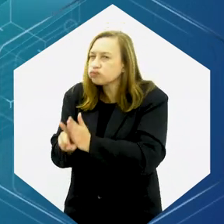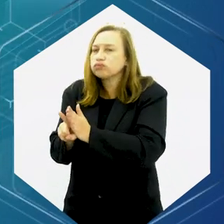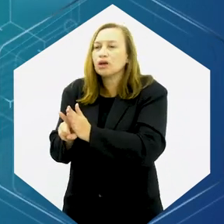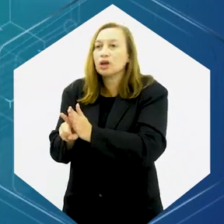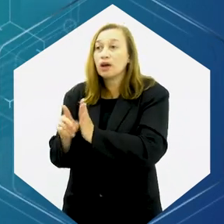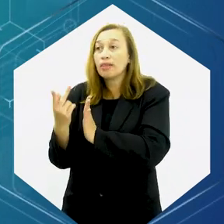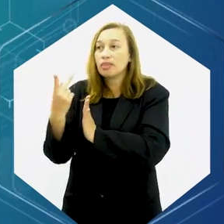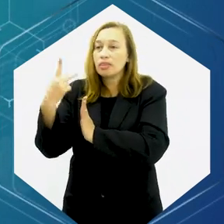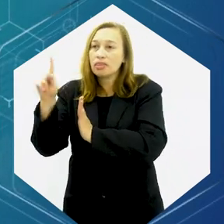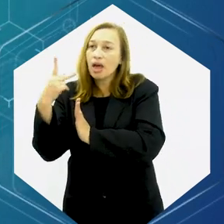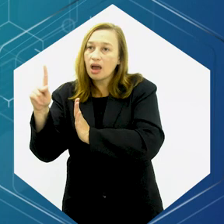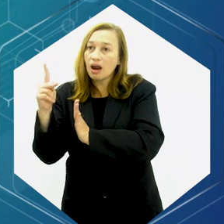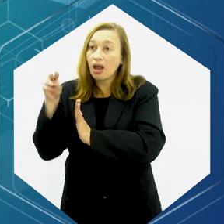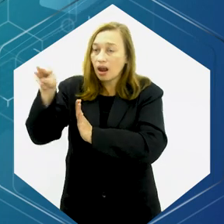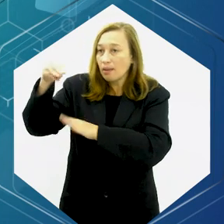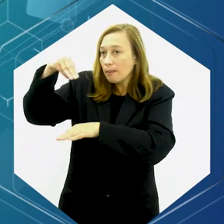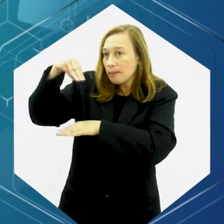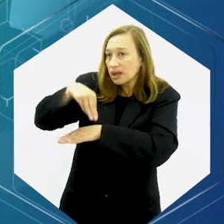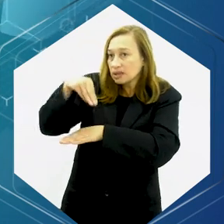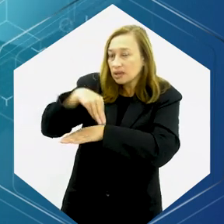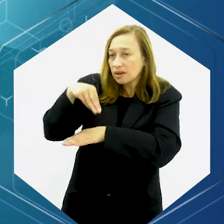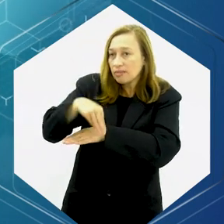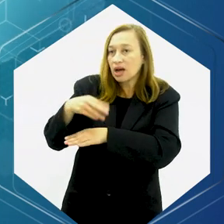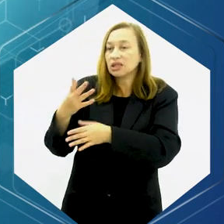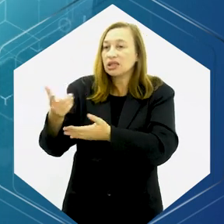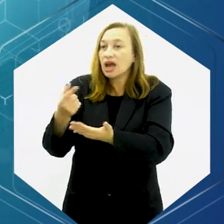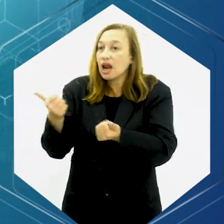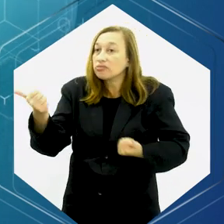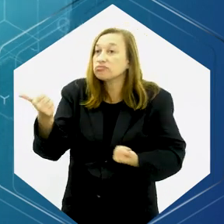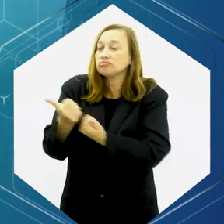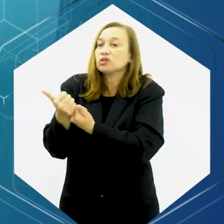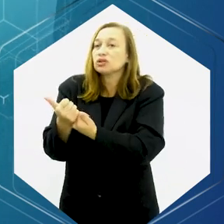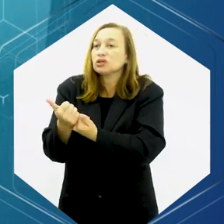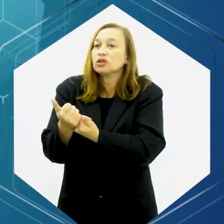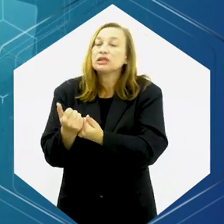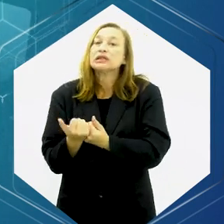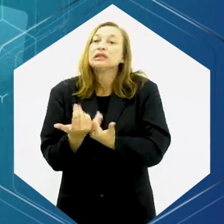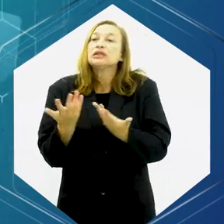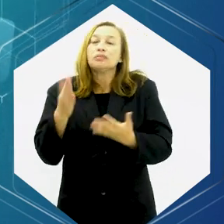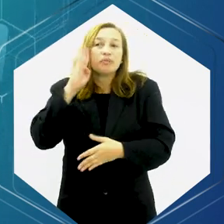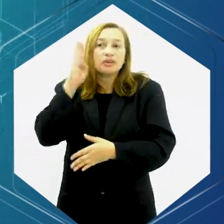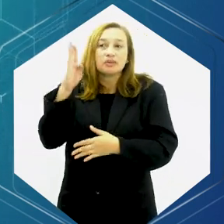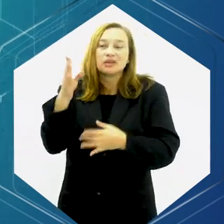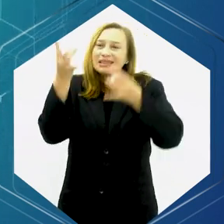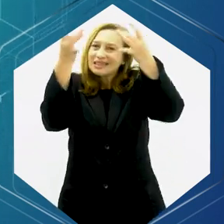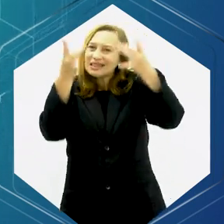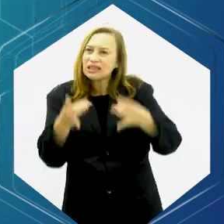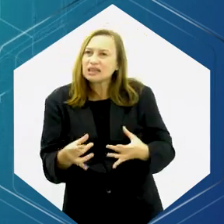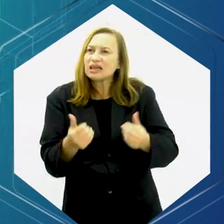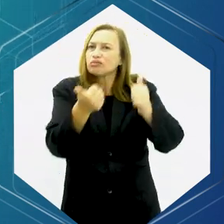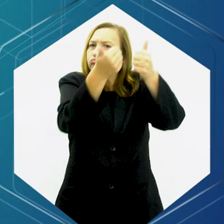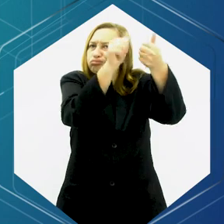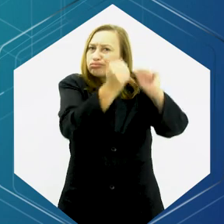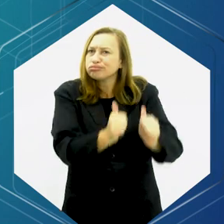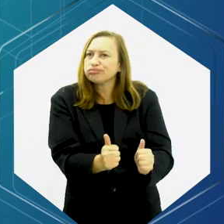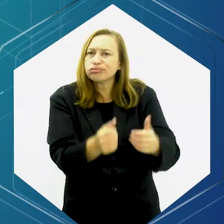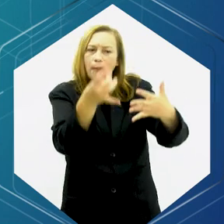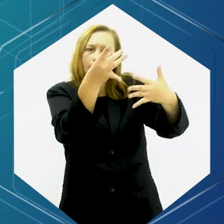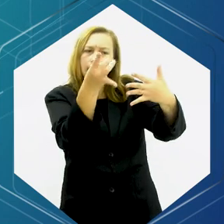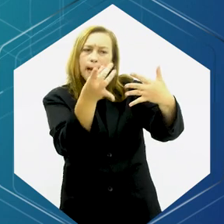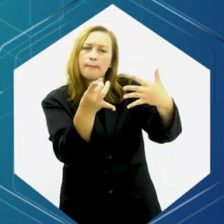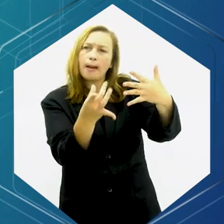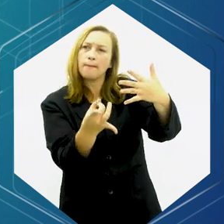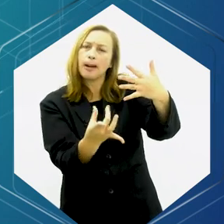estatística e ela contribuiu substancialmente aí com a gente principalmente Nessas questões eh das análises desses